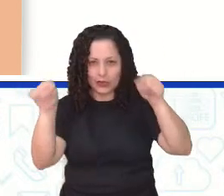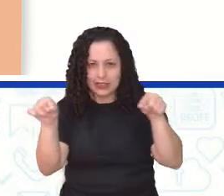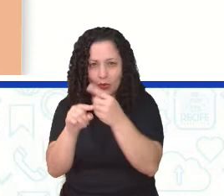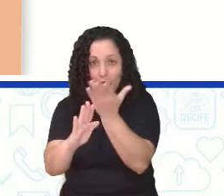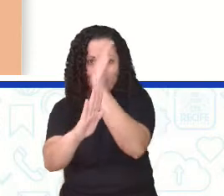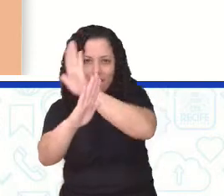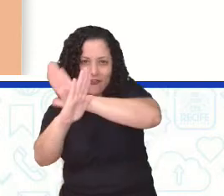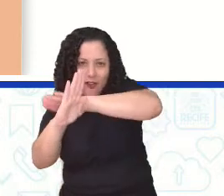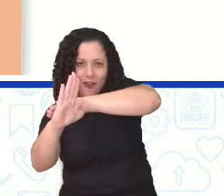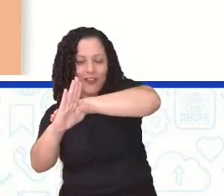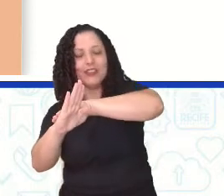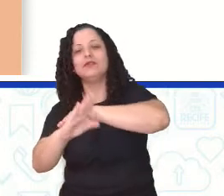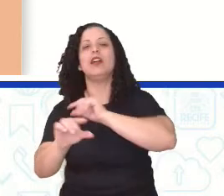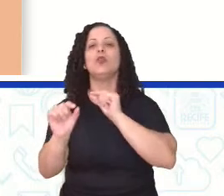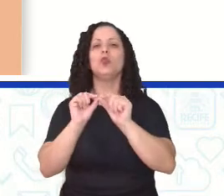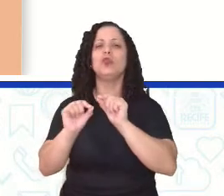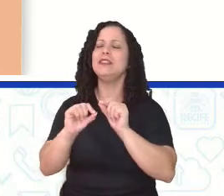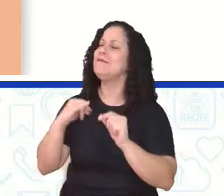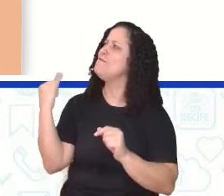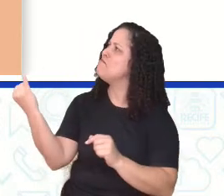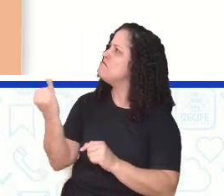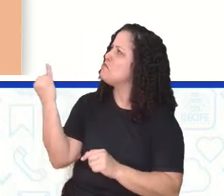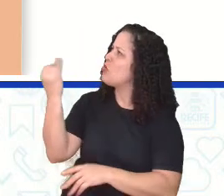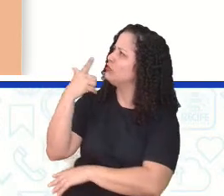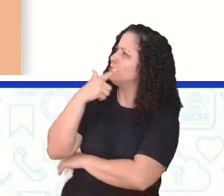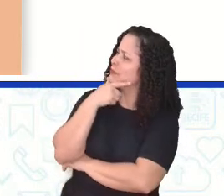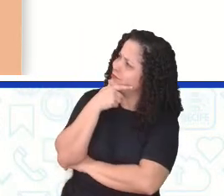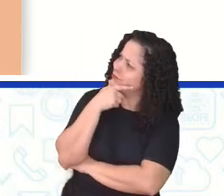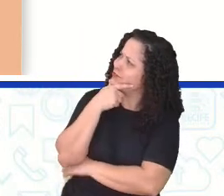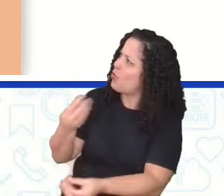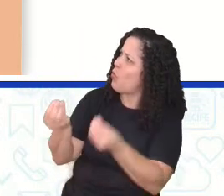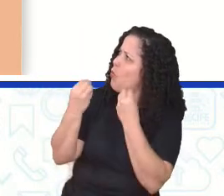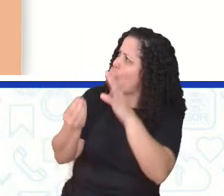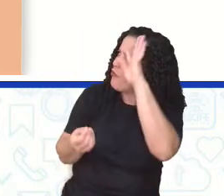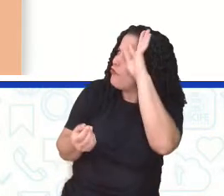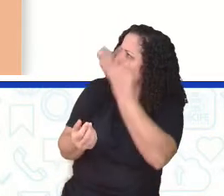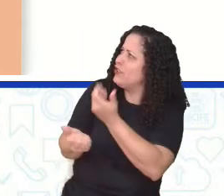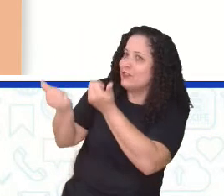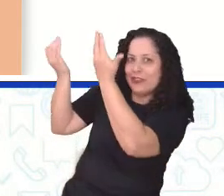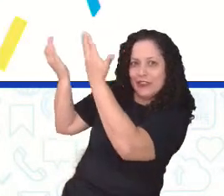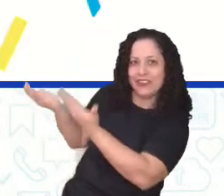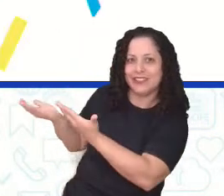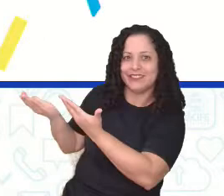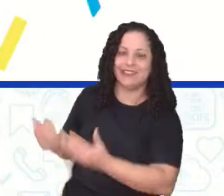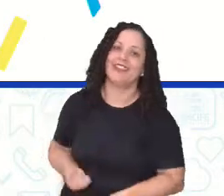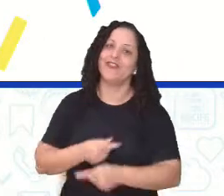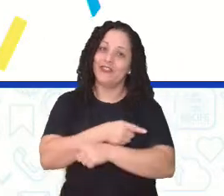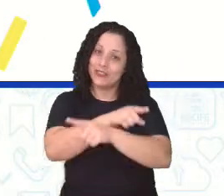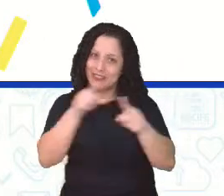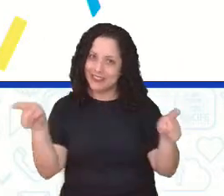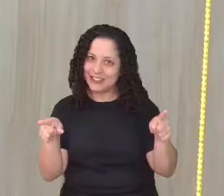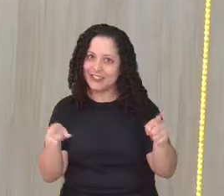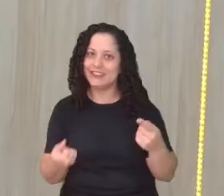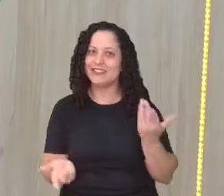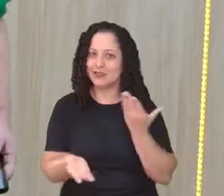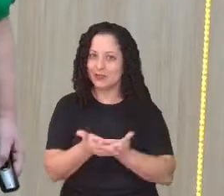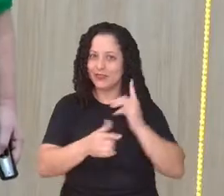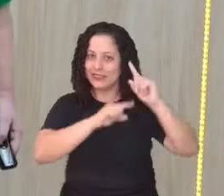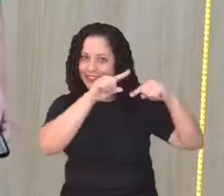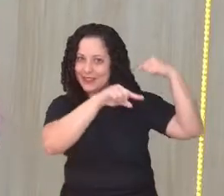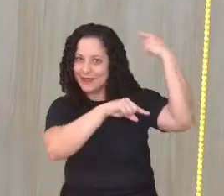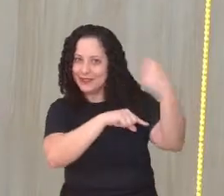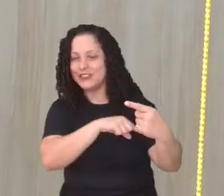Né? O que é importante? Como é que eu vou resolver? Mas isso eu vou deixar para vocês na próxima aula.